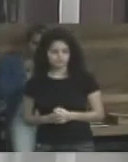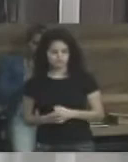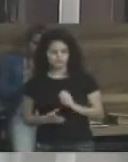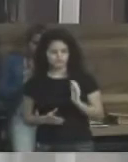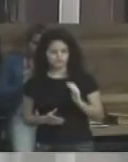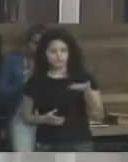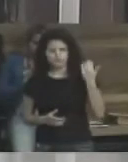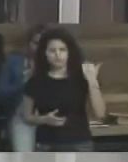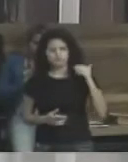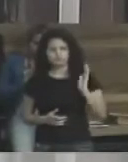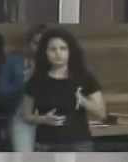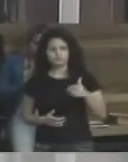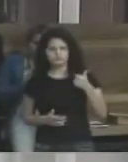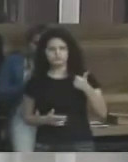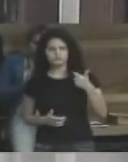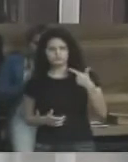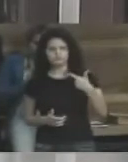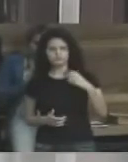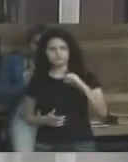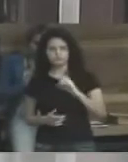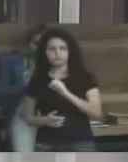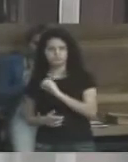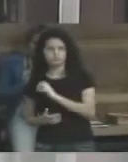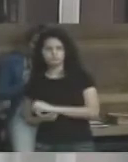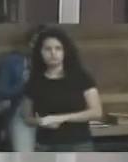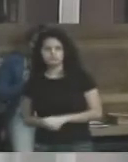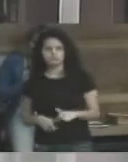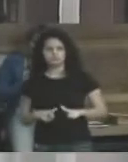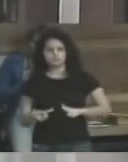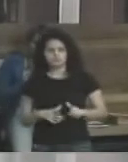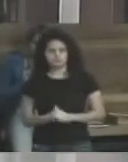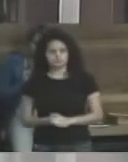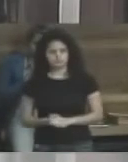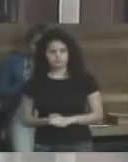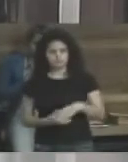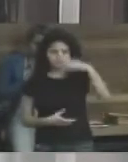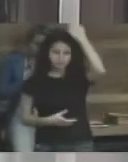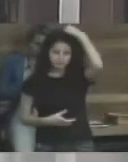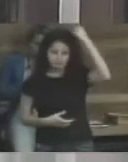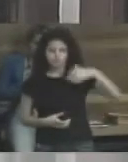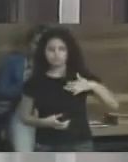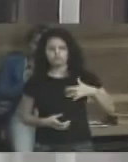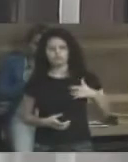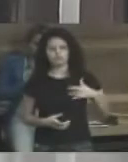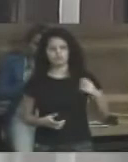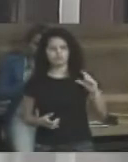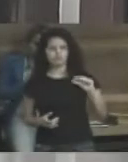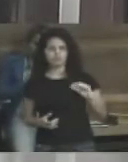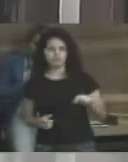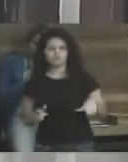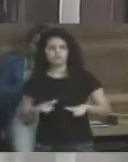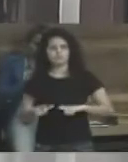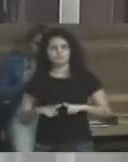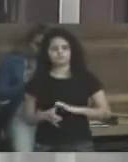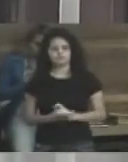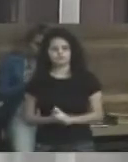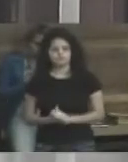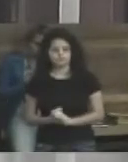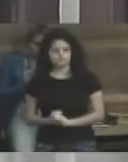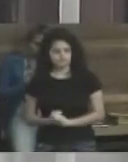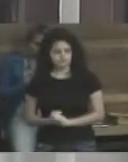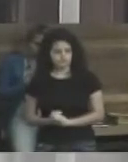funcionários. Toda a cidade já sofre com o efeito dessa redução de empregos. Chegou a hora de se mobilizar contra essa situação.